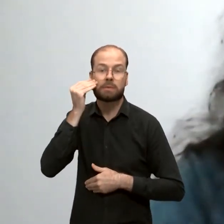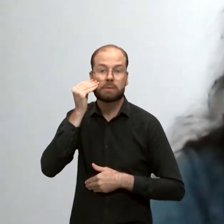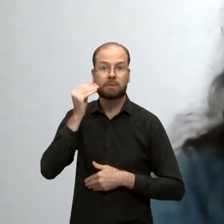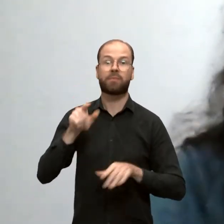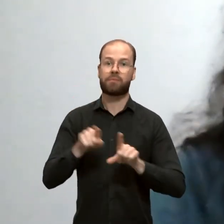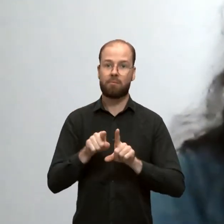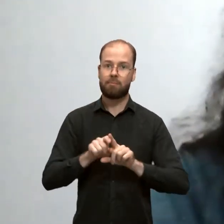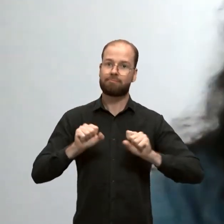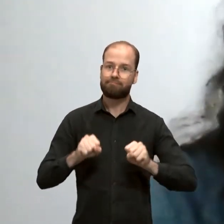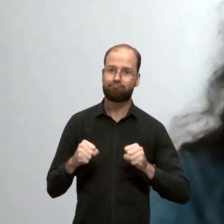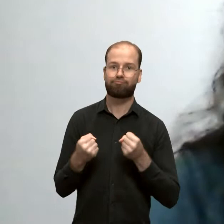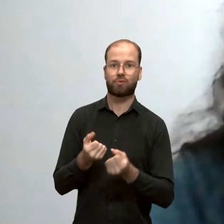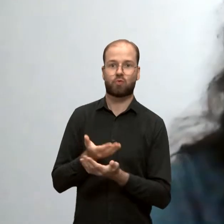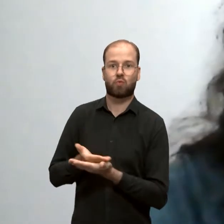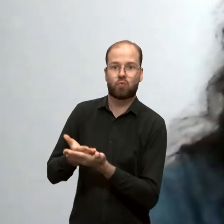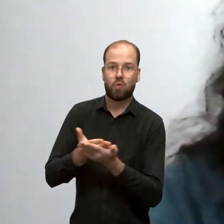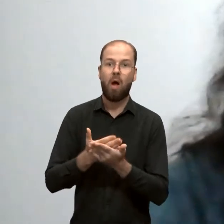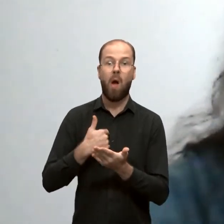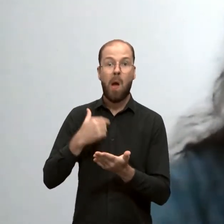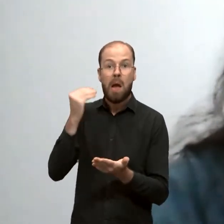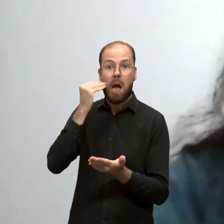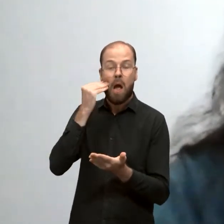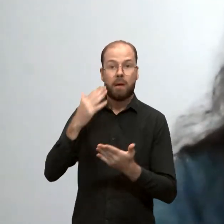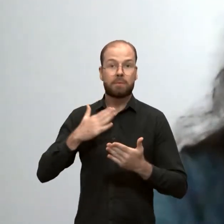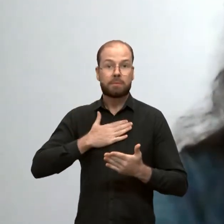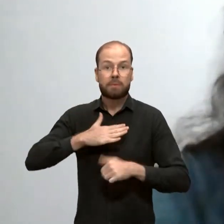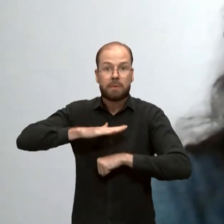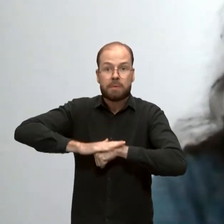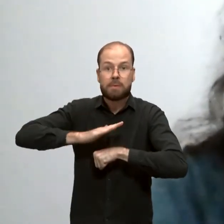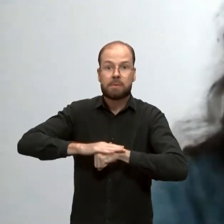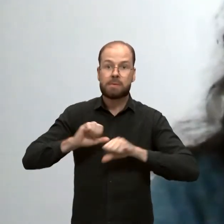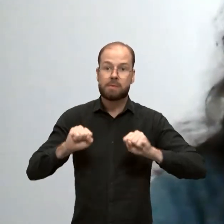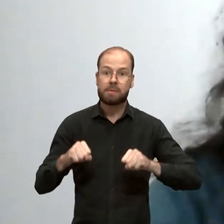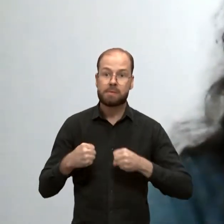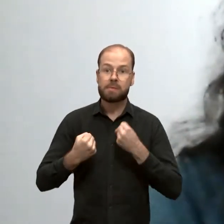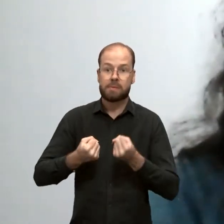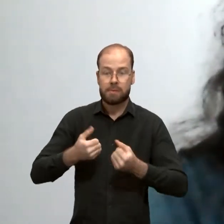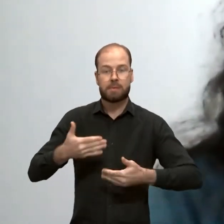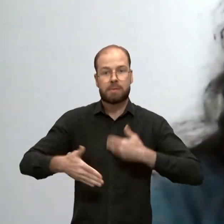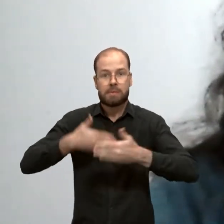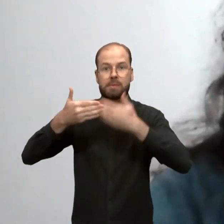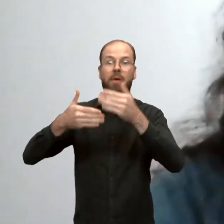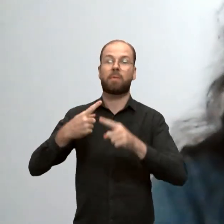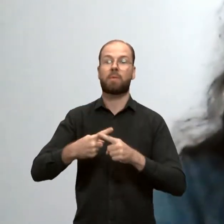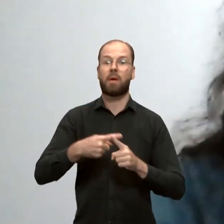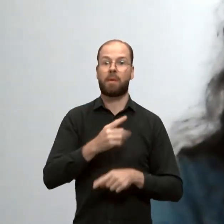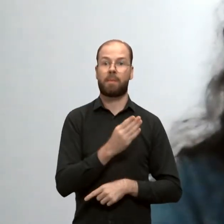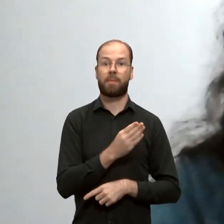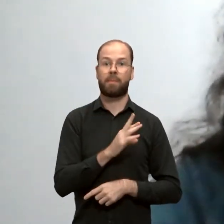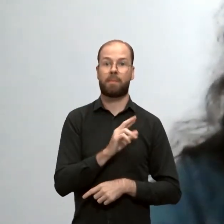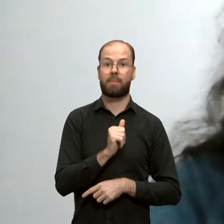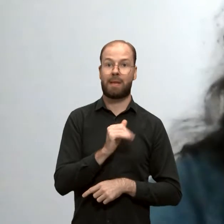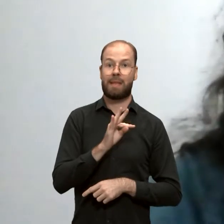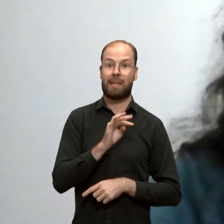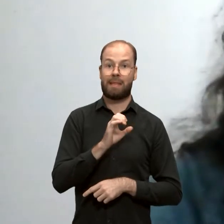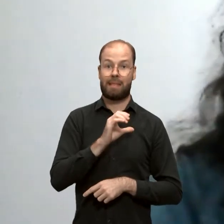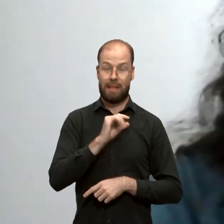estudos, eu iria tentar me desenvolver mais ainda no PET, porque o Bractec é um programa que te